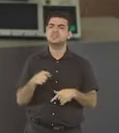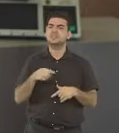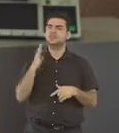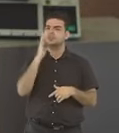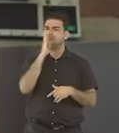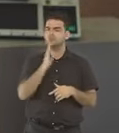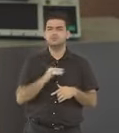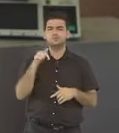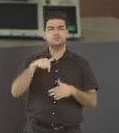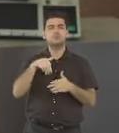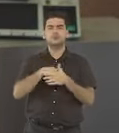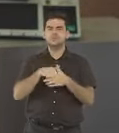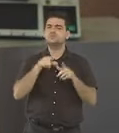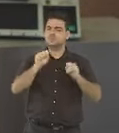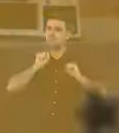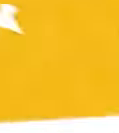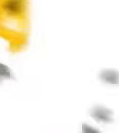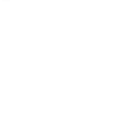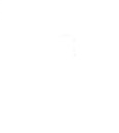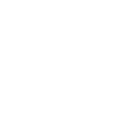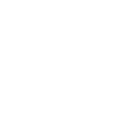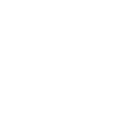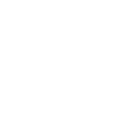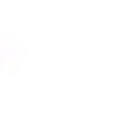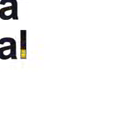eleições brasileiras, você pode confiar.